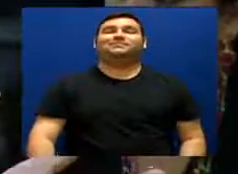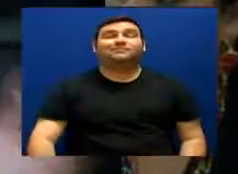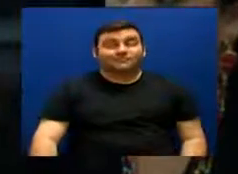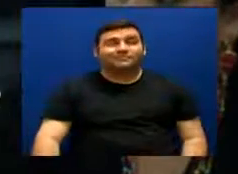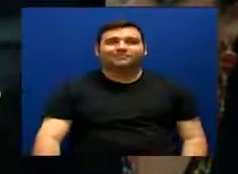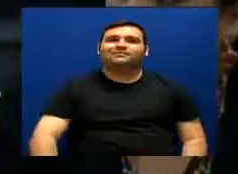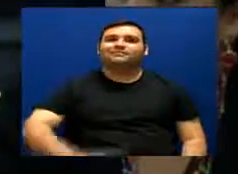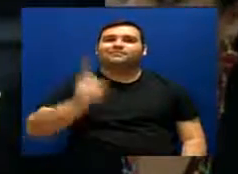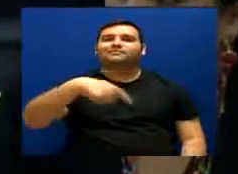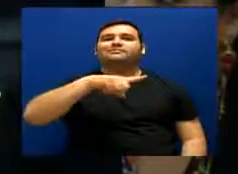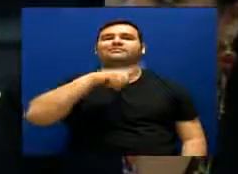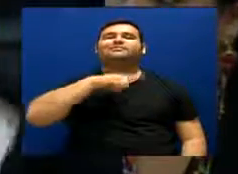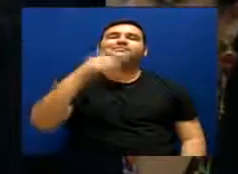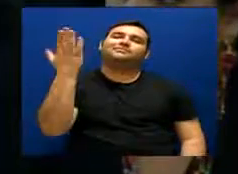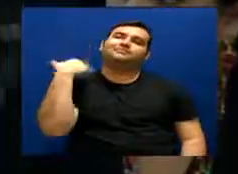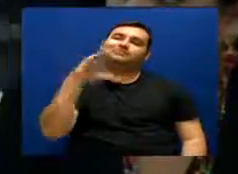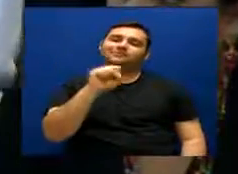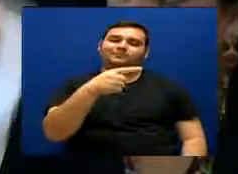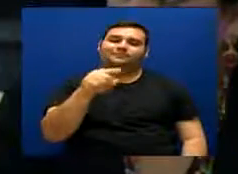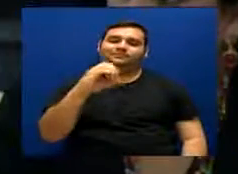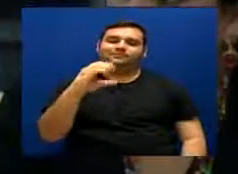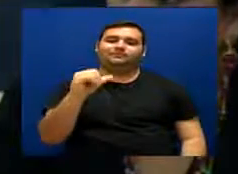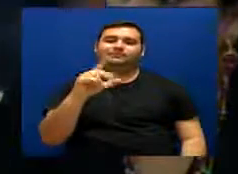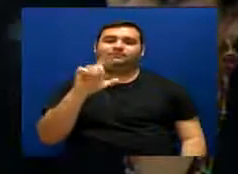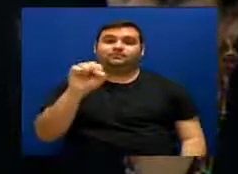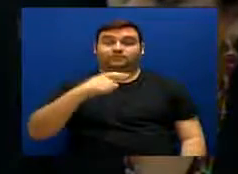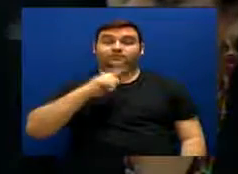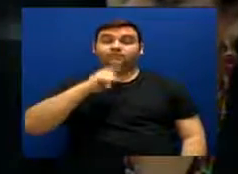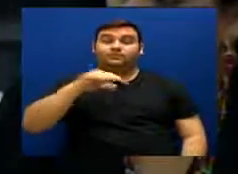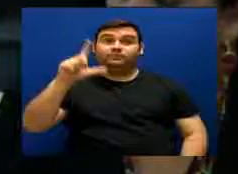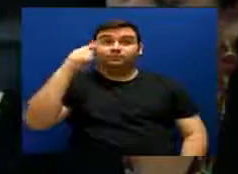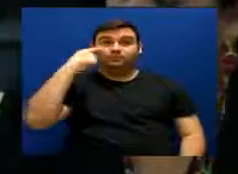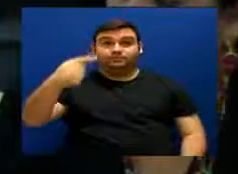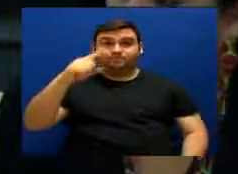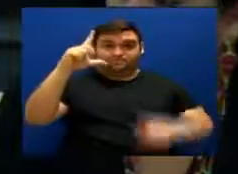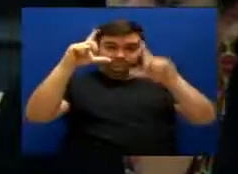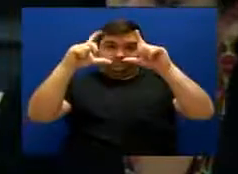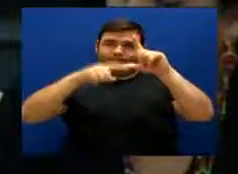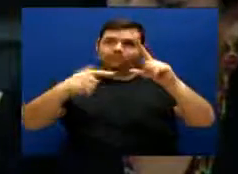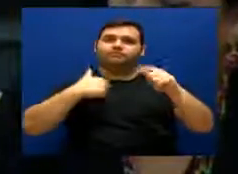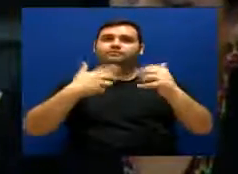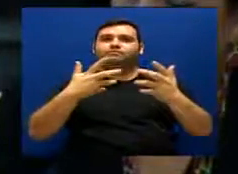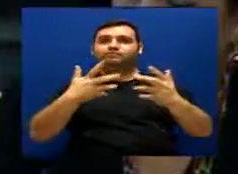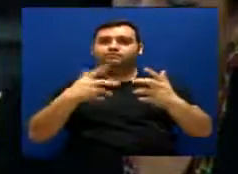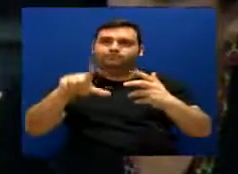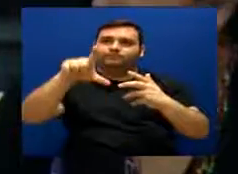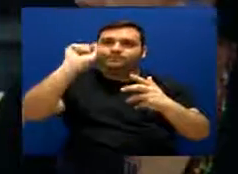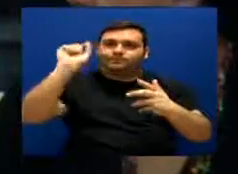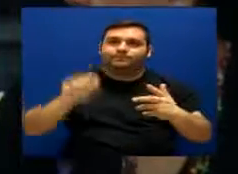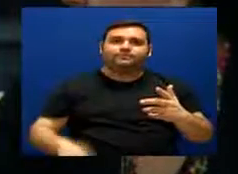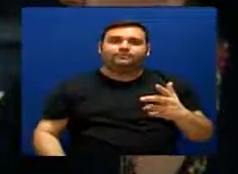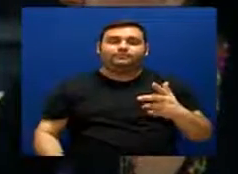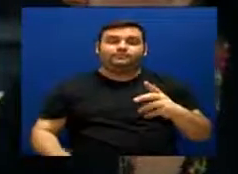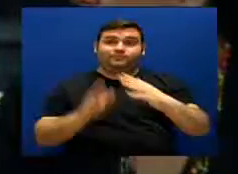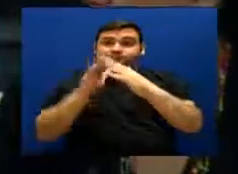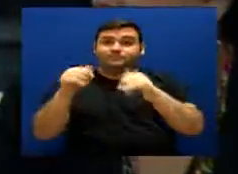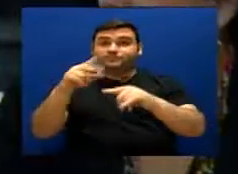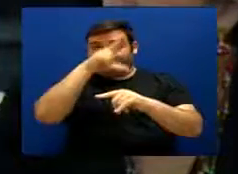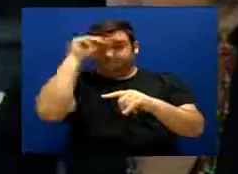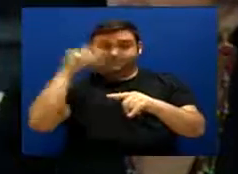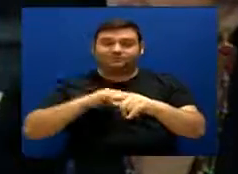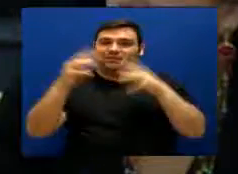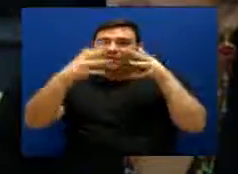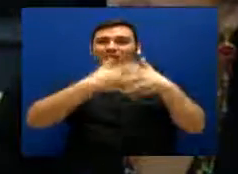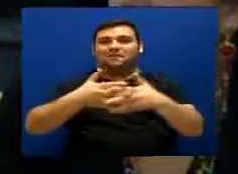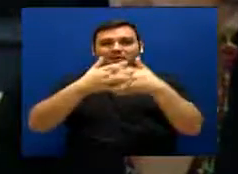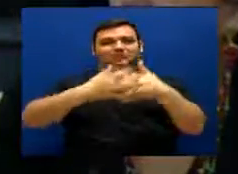E essa era a campanha em São Carlos. Você via a fotografia da árvore, eu quero esta. pedia e a prefeitura